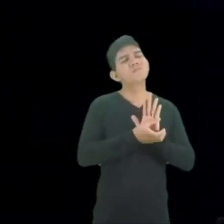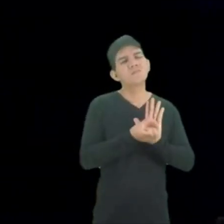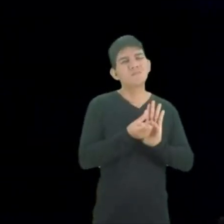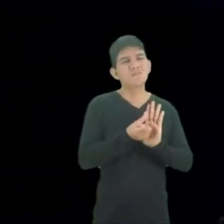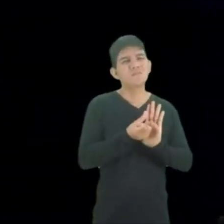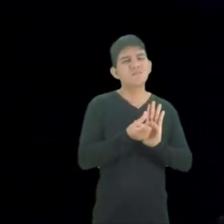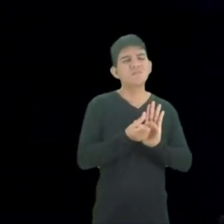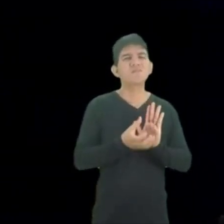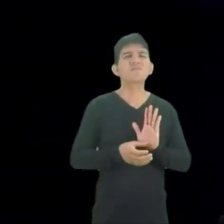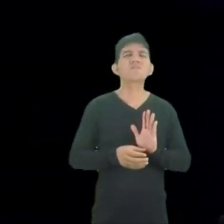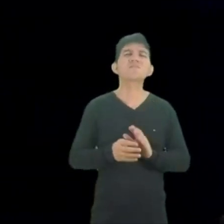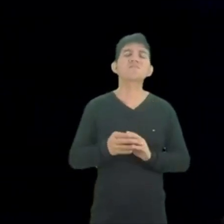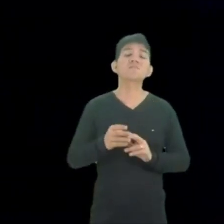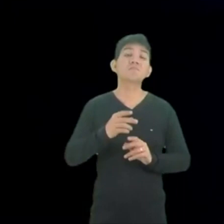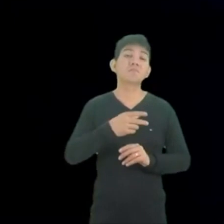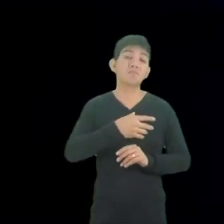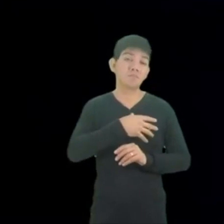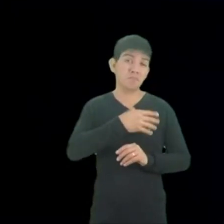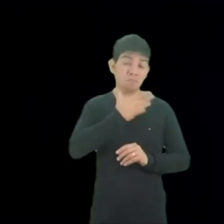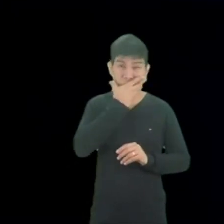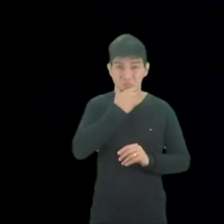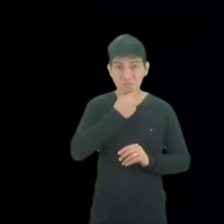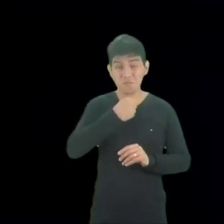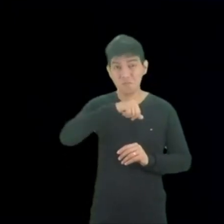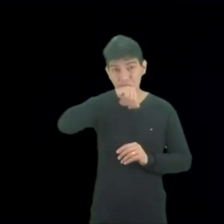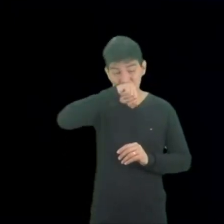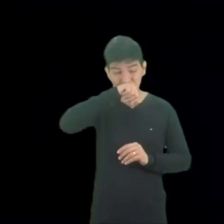relação pais e filhos.